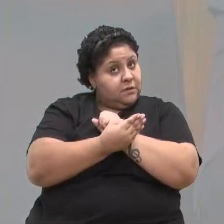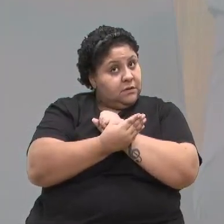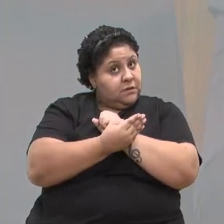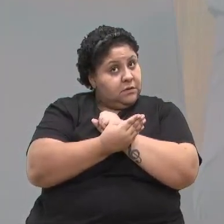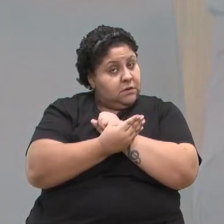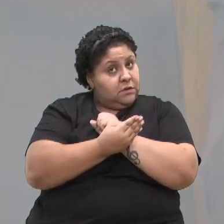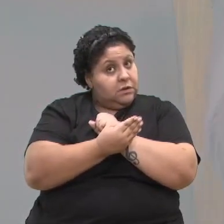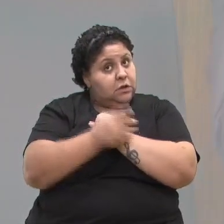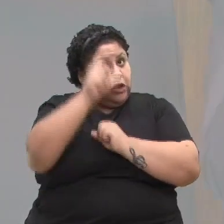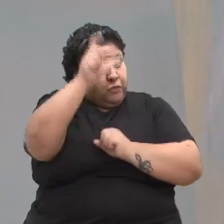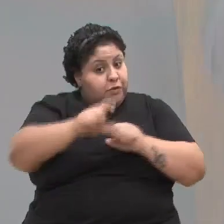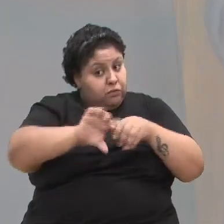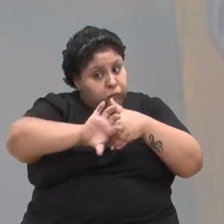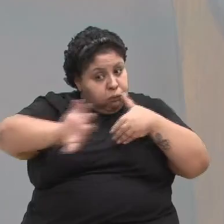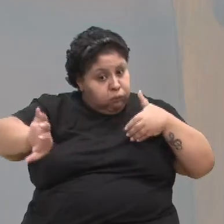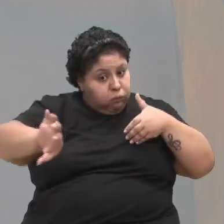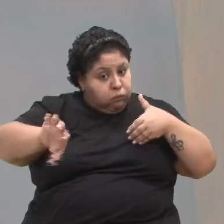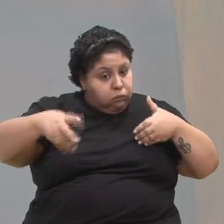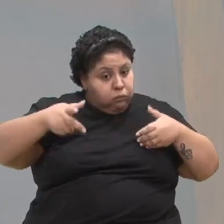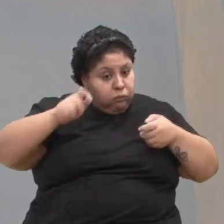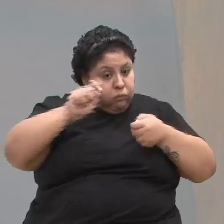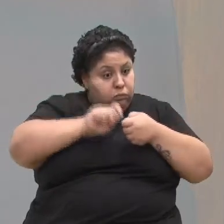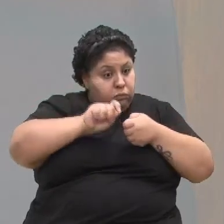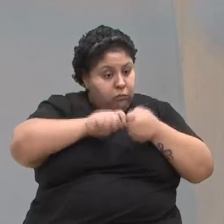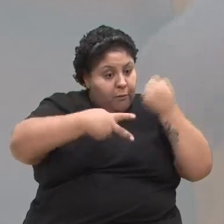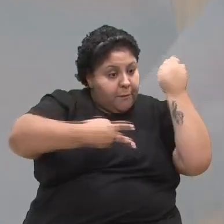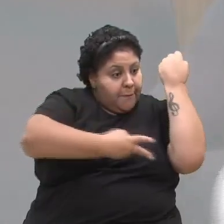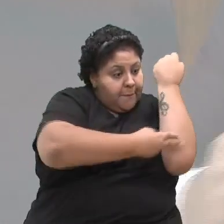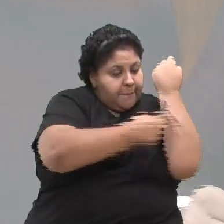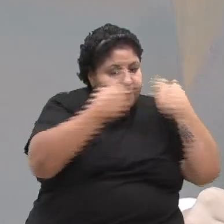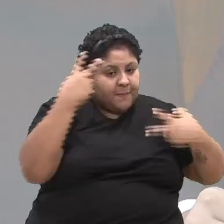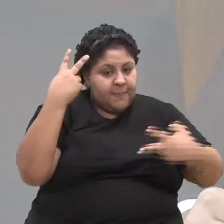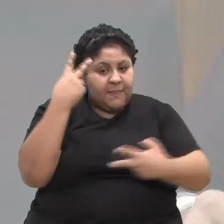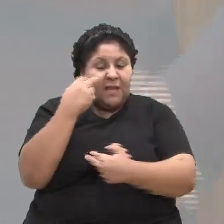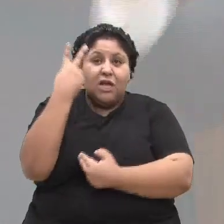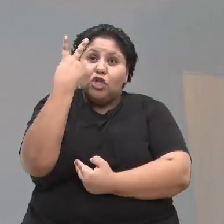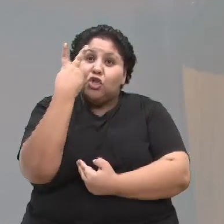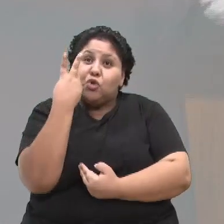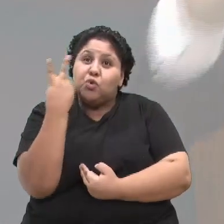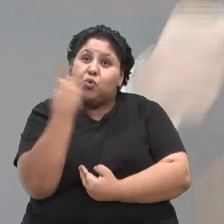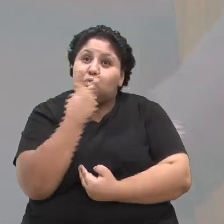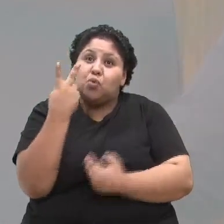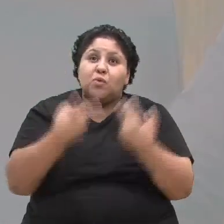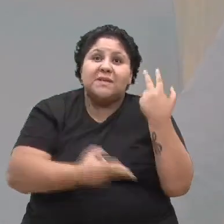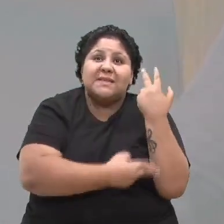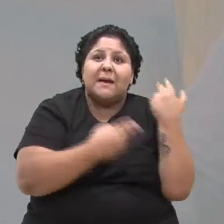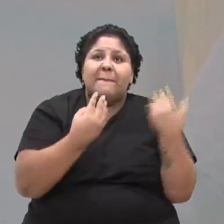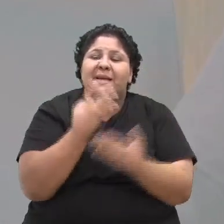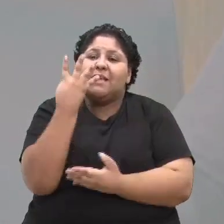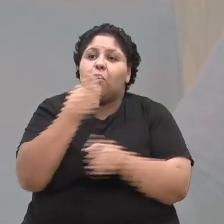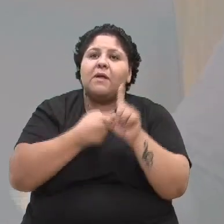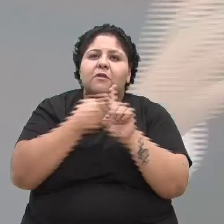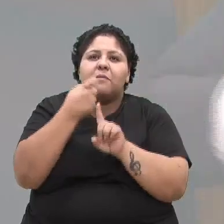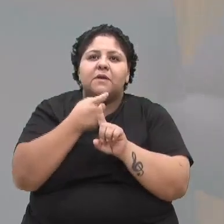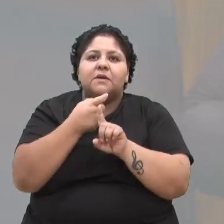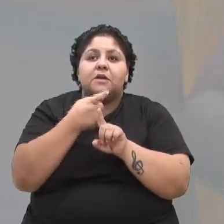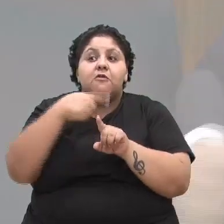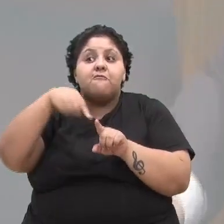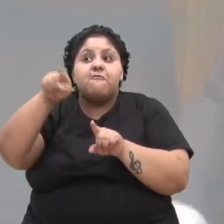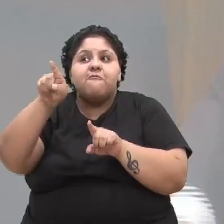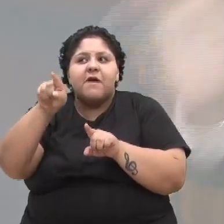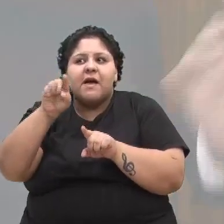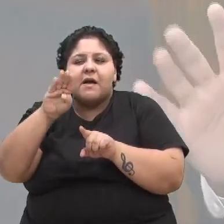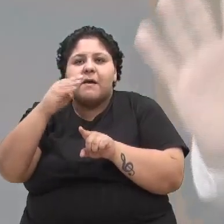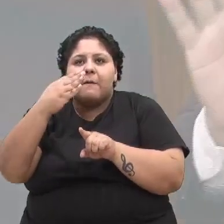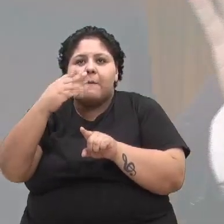da cidade, que foi feito capina, 2 capinas em 4 meses. Vai lá no Planalto para ver como é que tá. Com o vereador